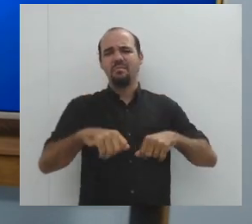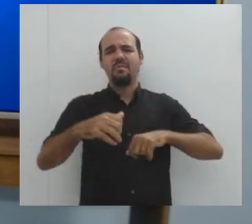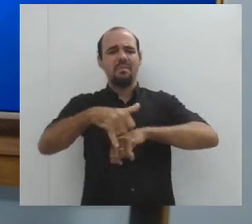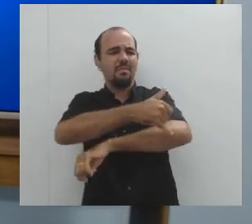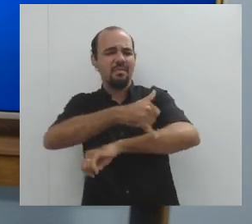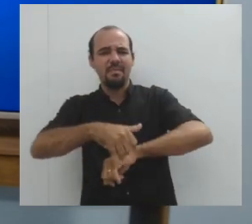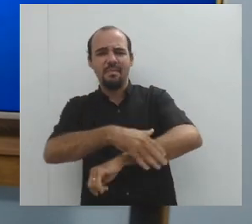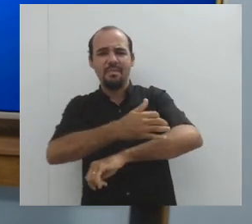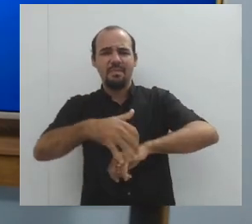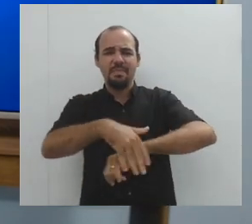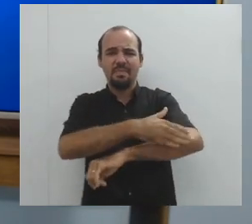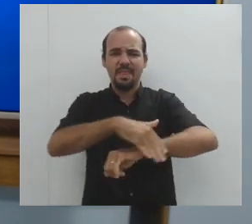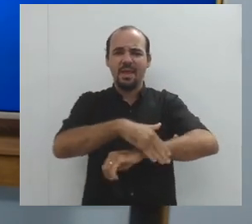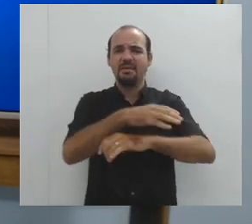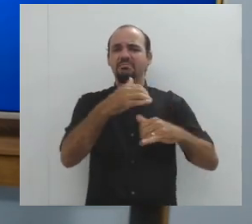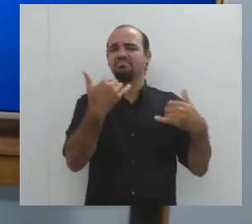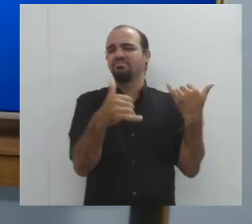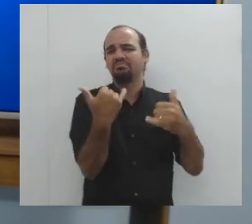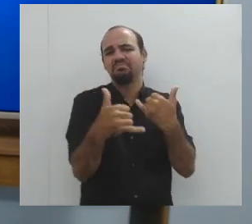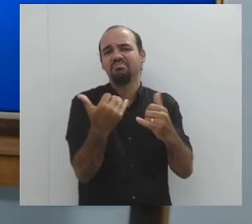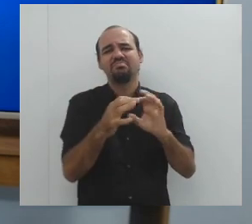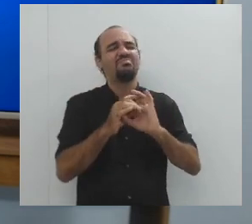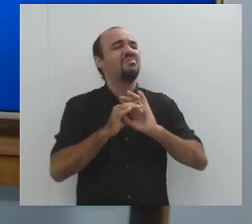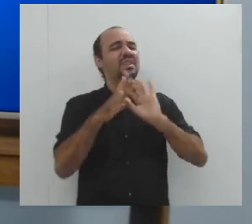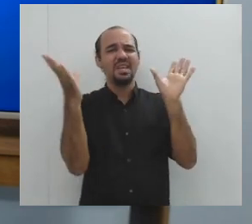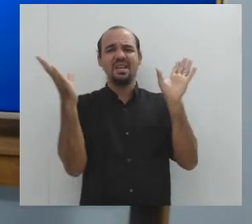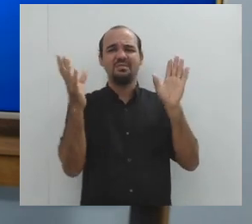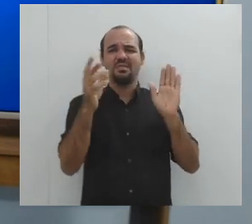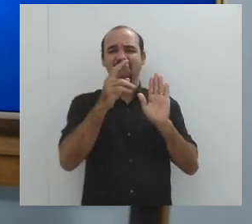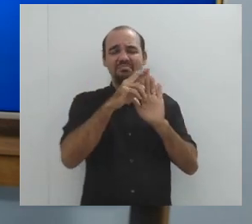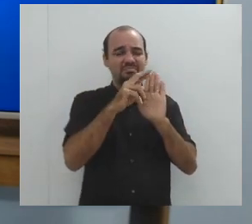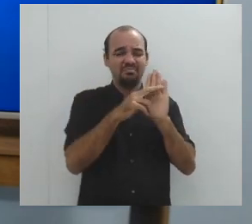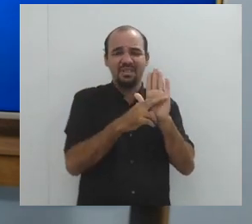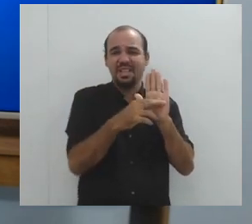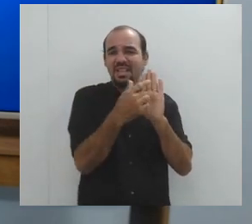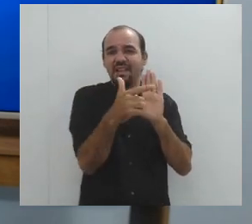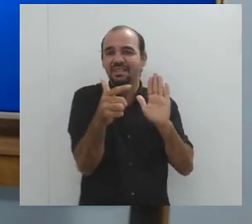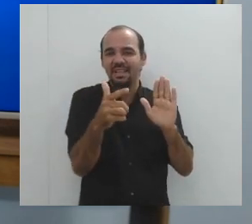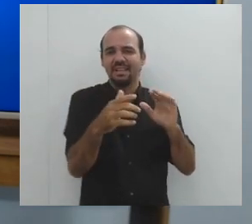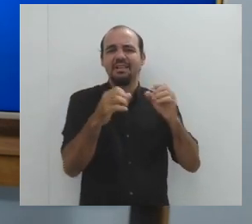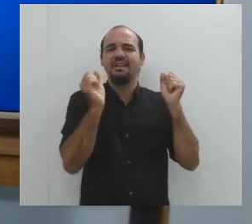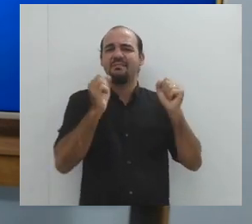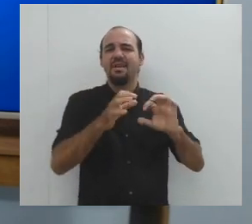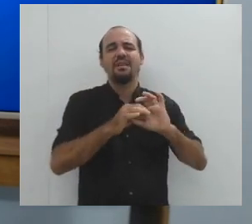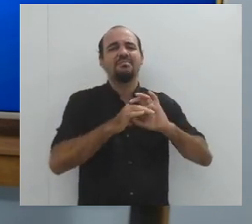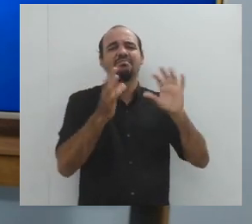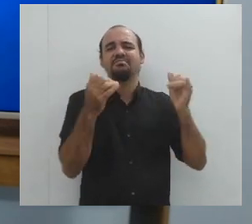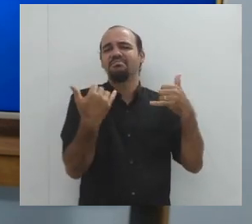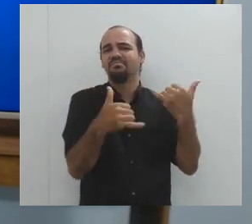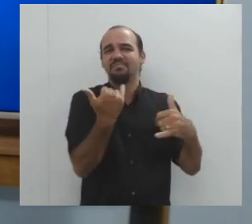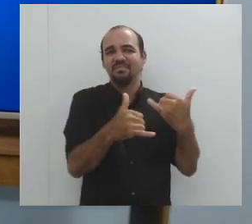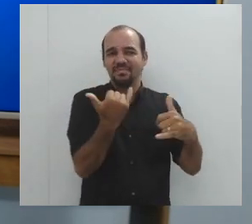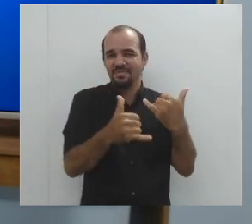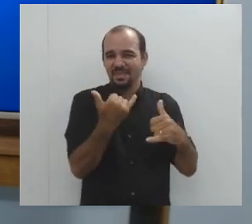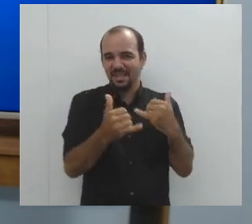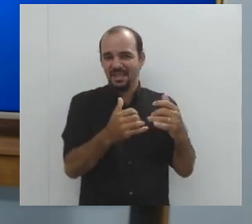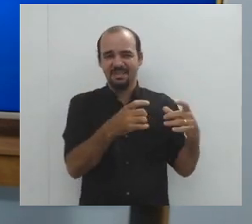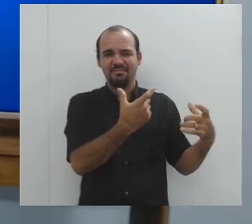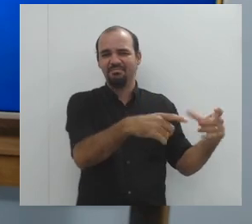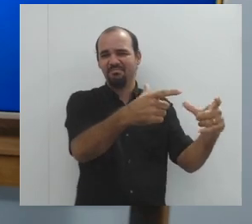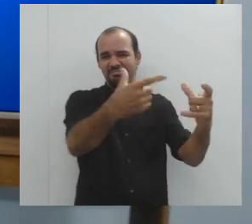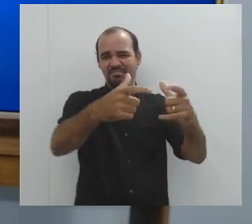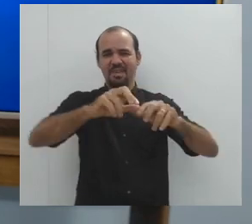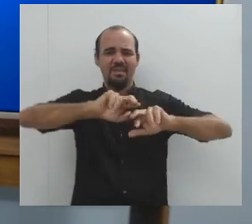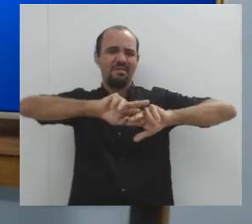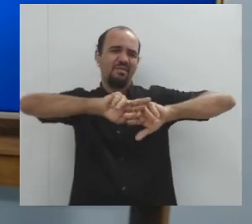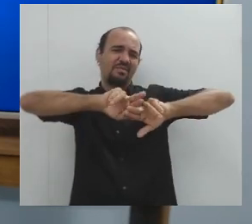E como ele é bem à vontade, bem livre, tanto de regras como de estrutura, ele não tem um lugar delimitado.